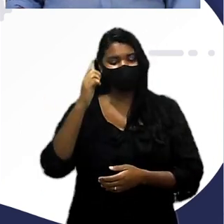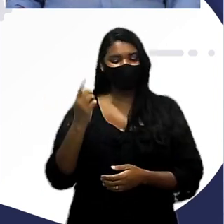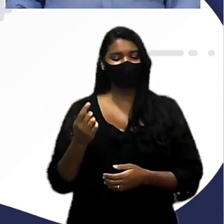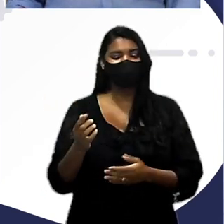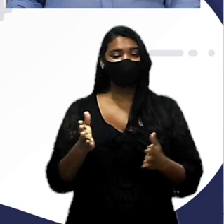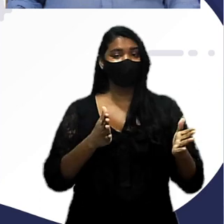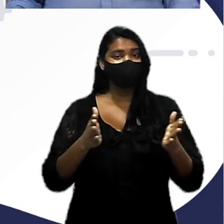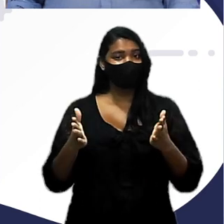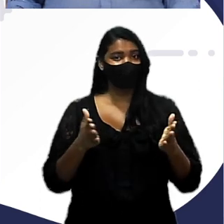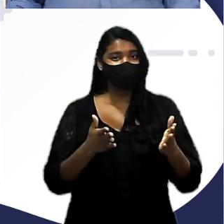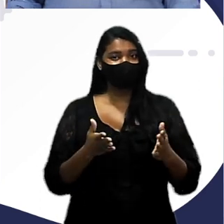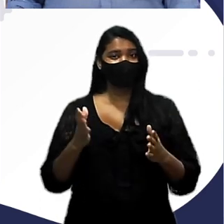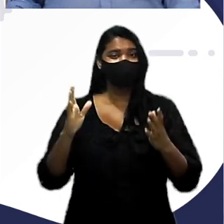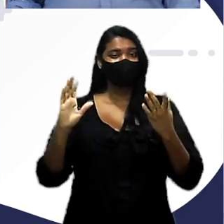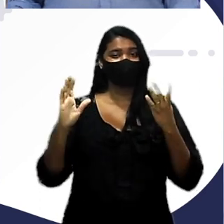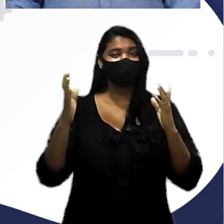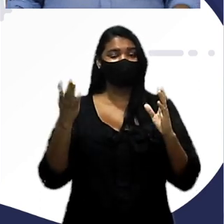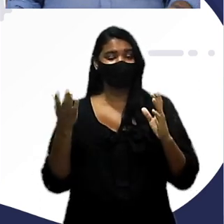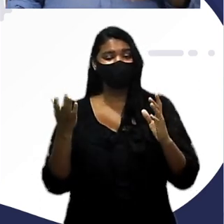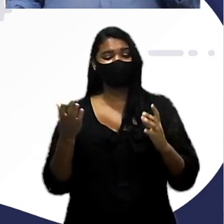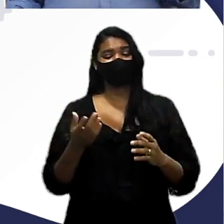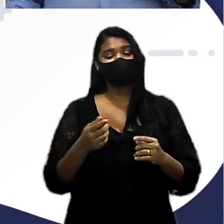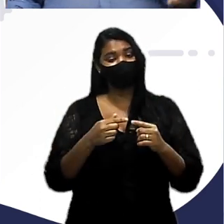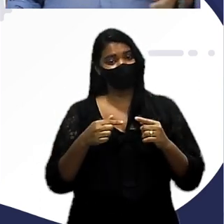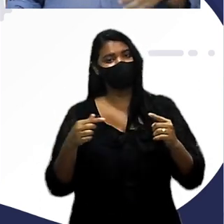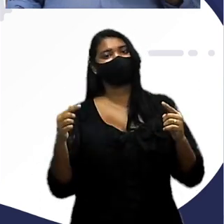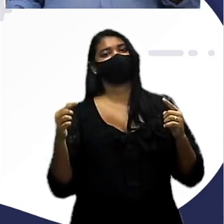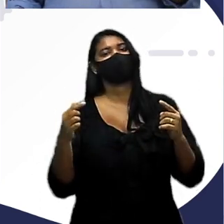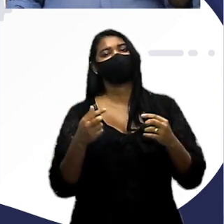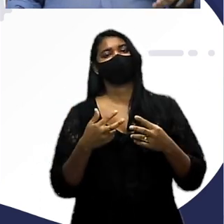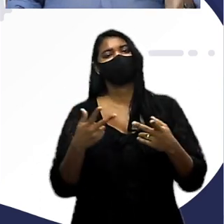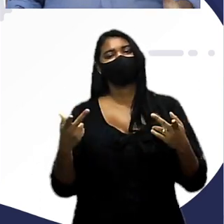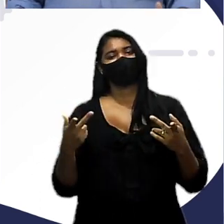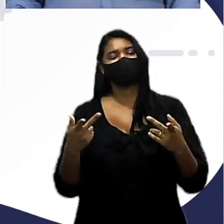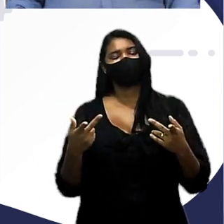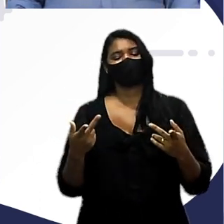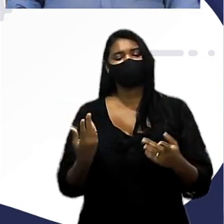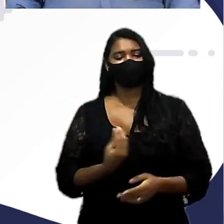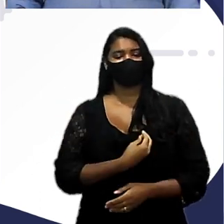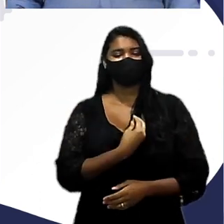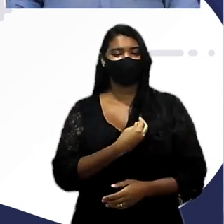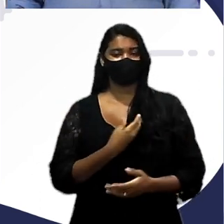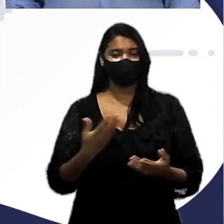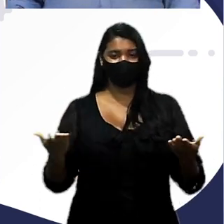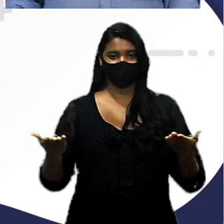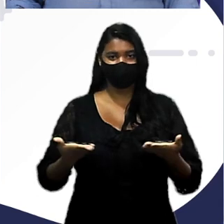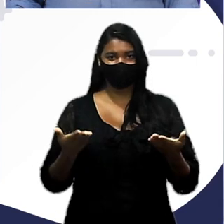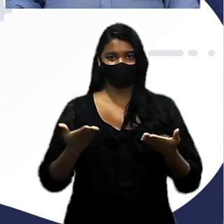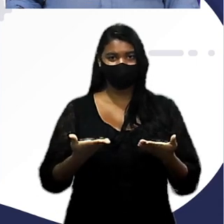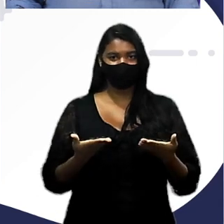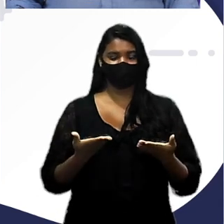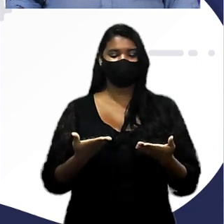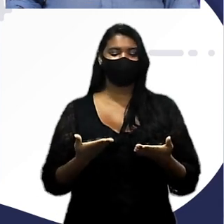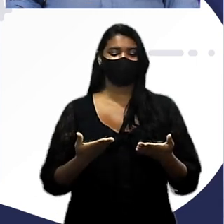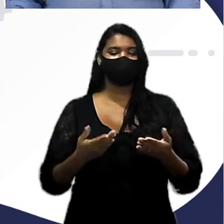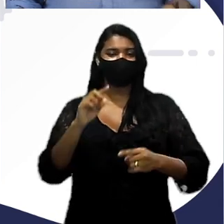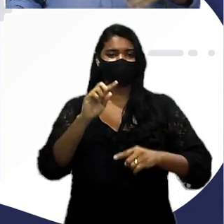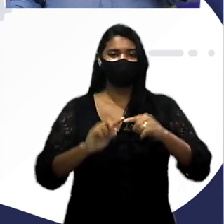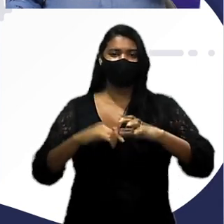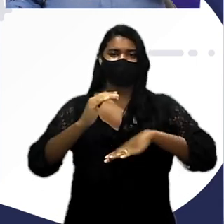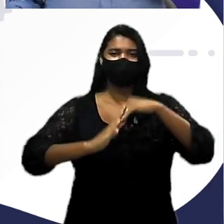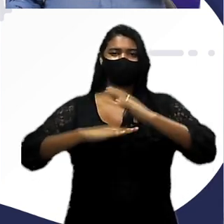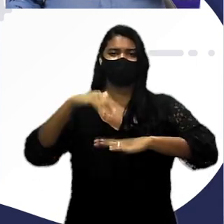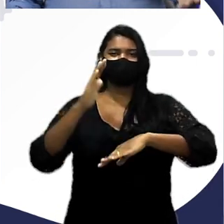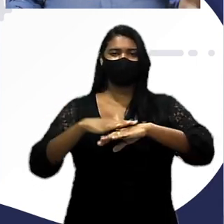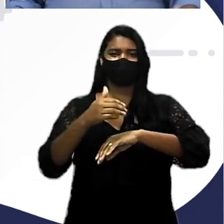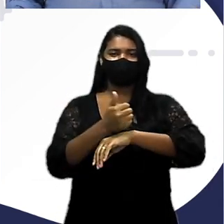tempo hoje quase que muito curto. Situações em que a gente vai estar vivenciando atividades de profissionais daqui